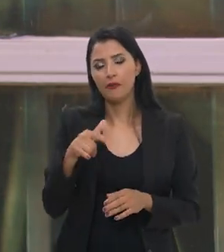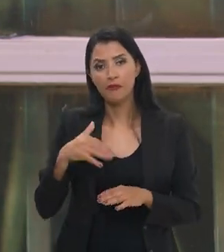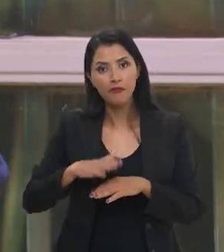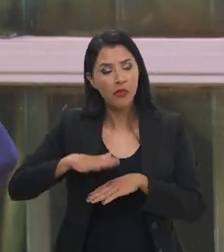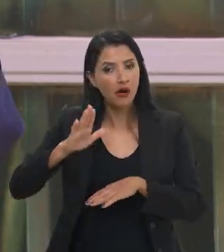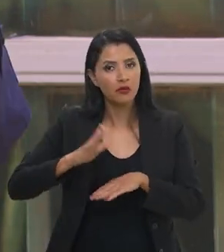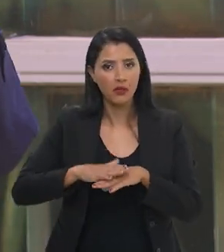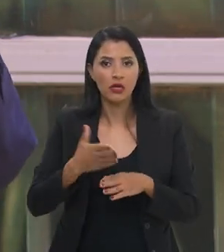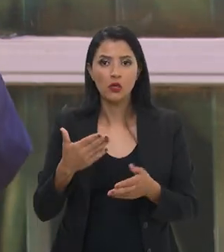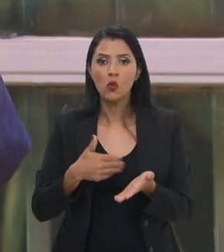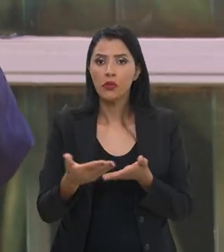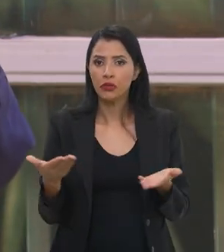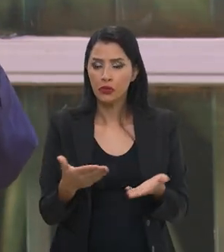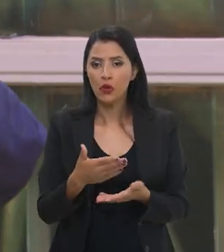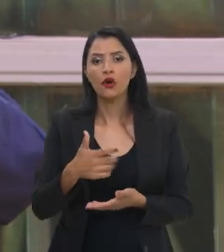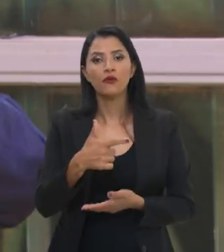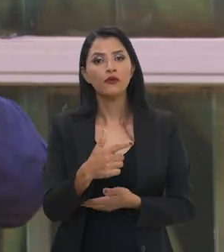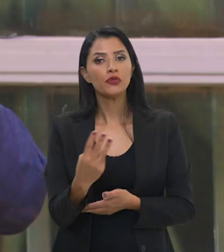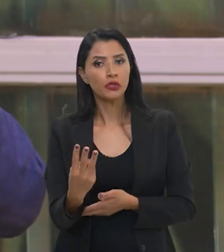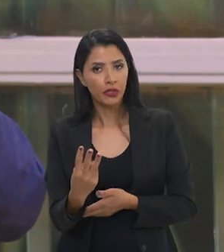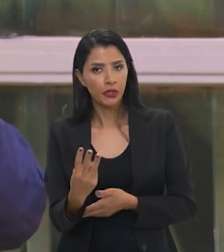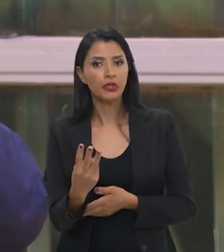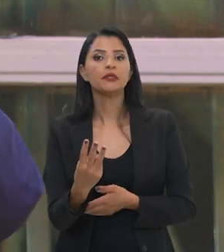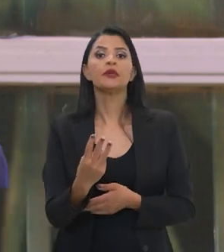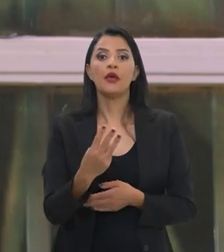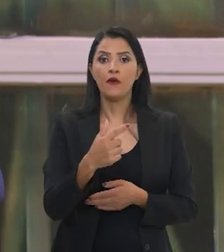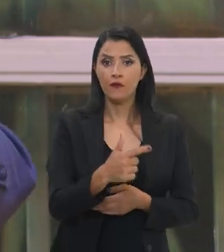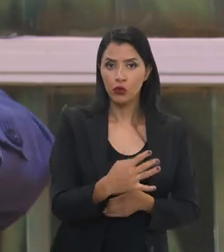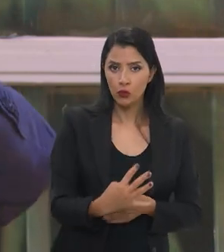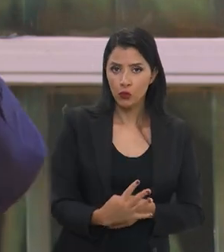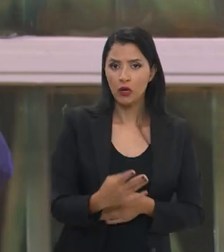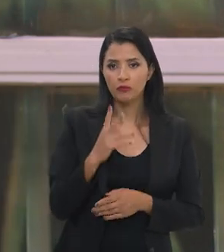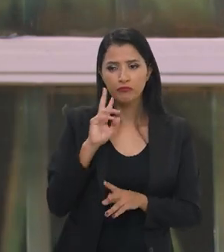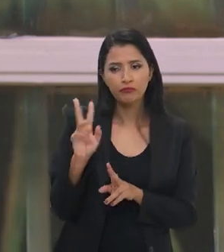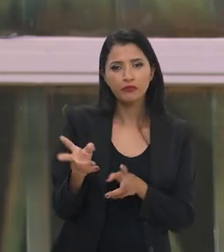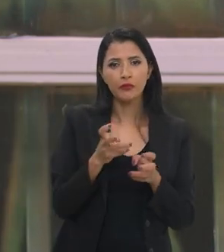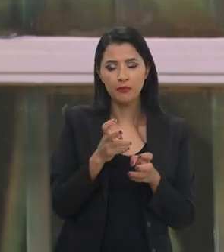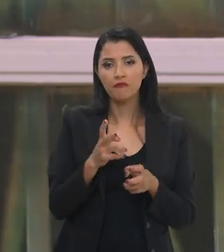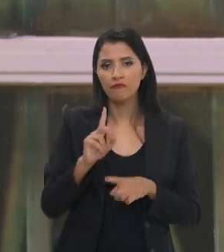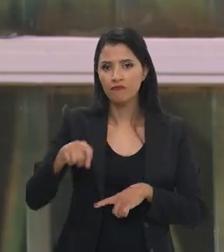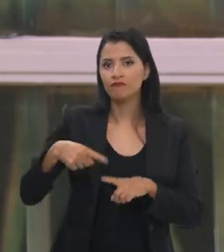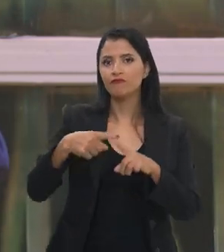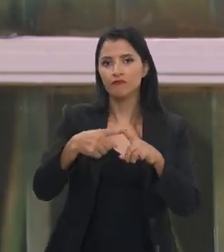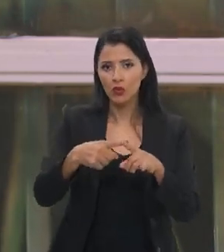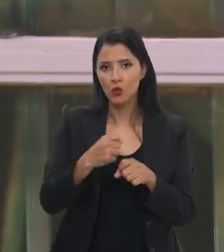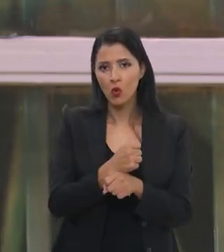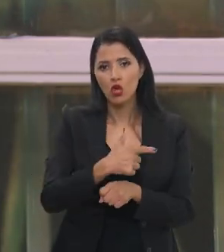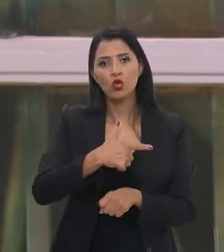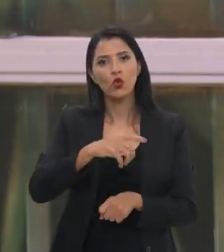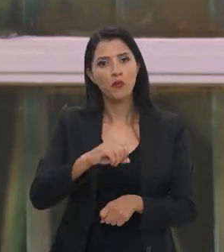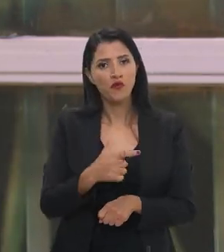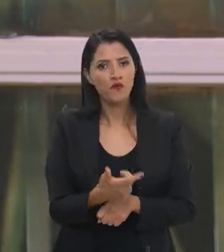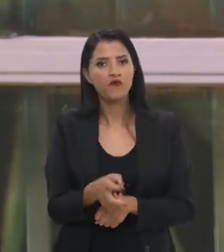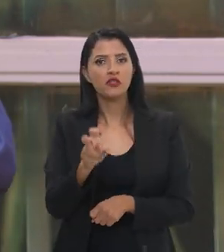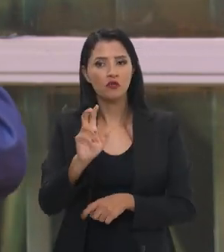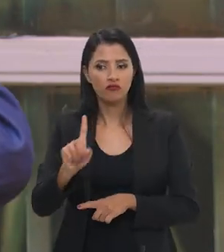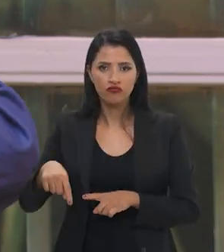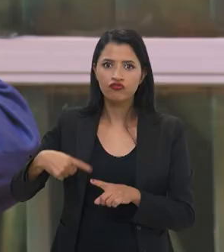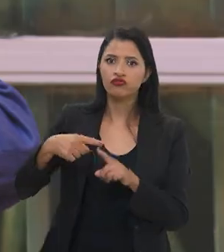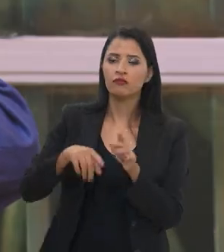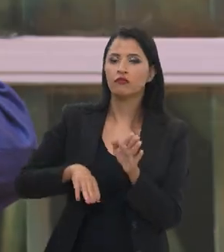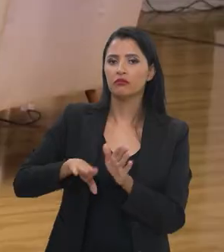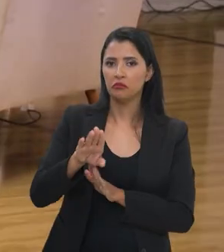compreender cada vez mais começa agora em 23 em 24 a gente já vai sentir de modo mais forte em 2025